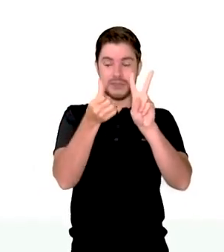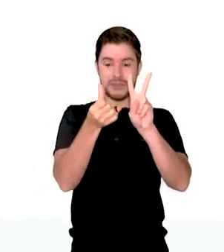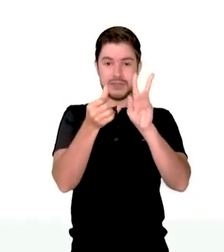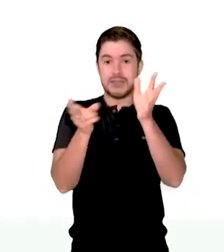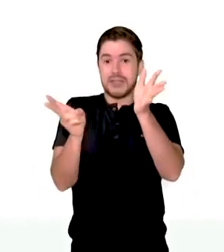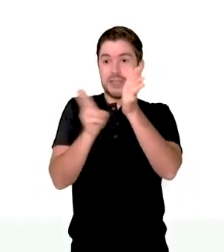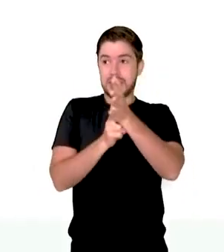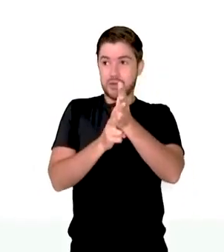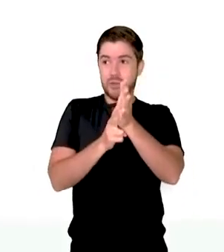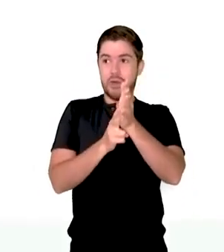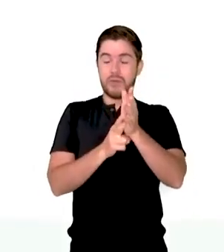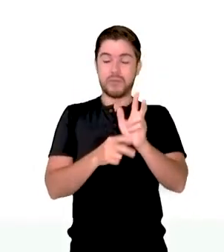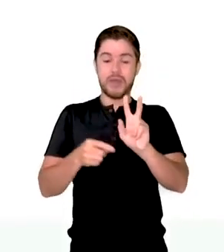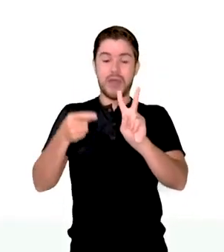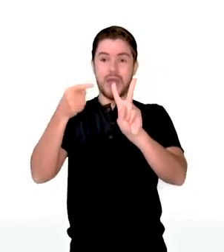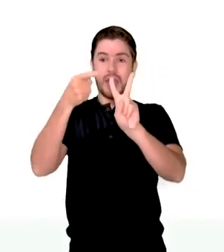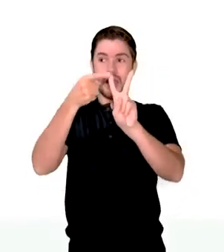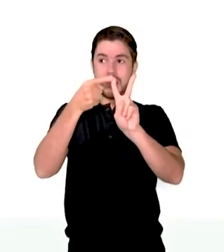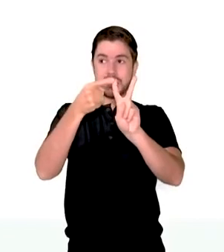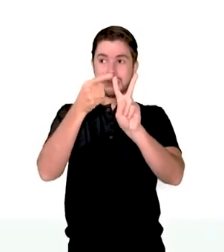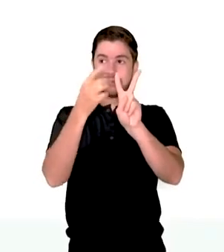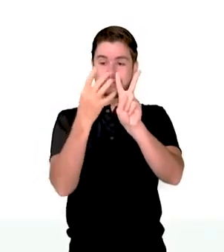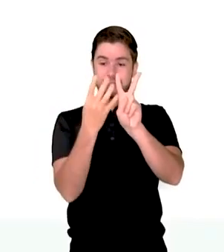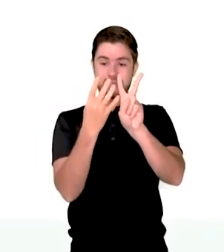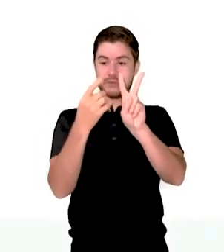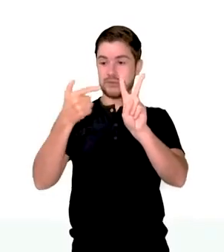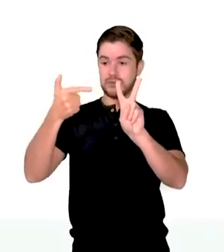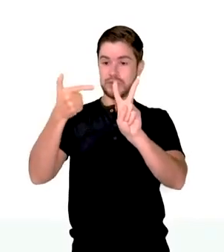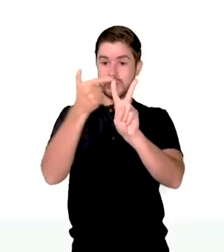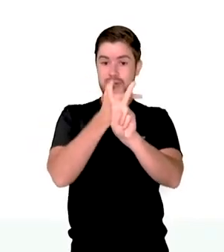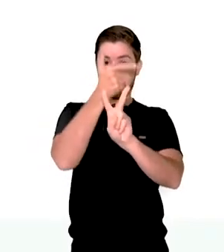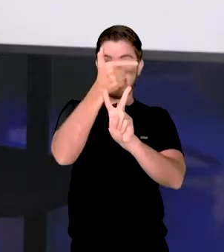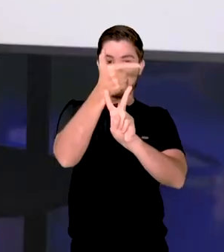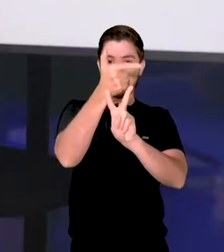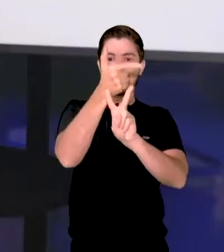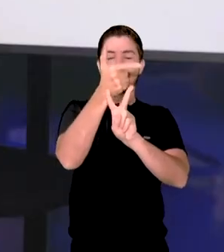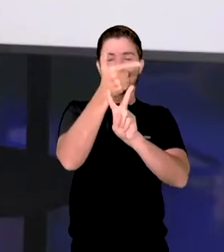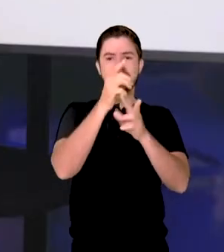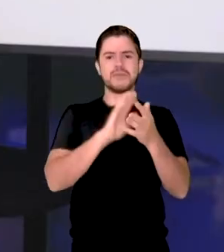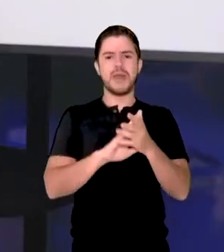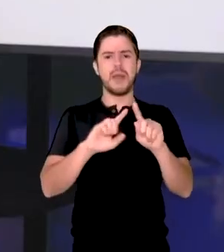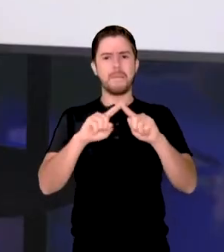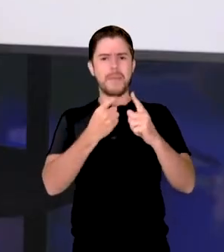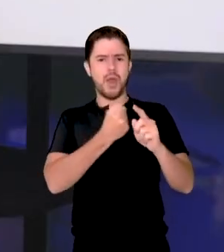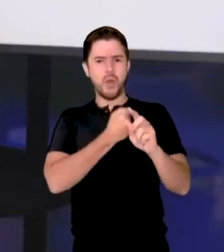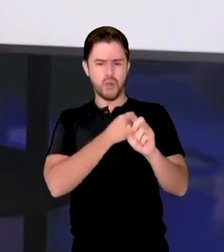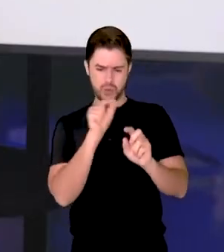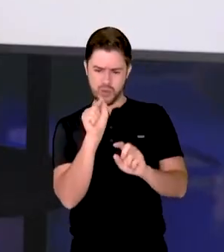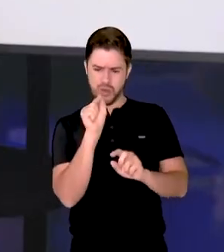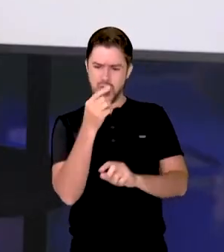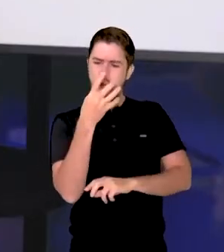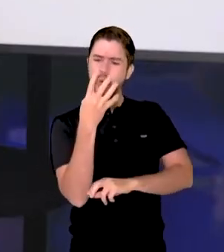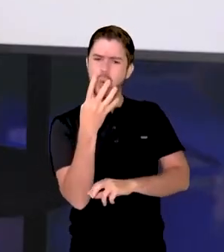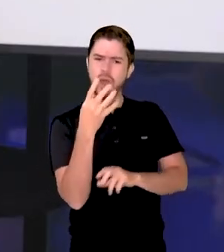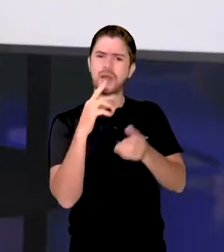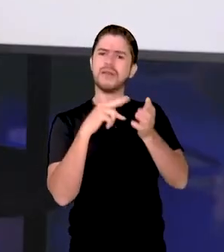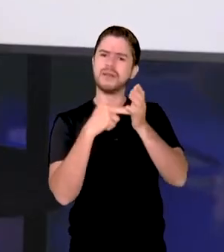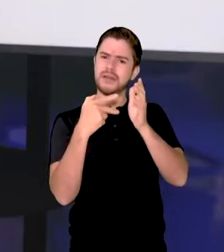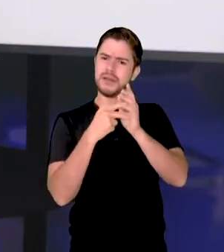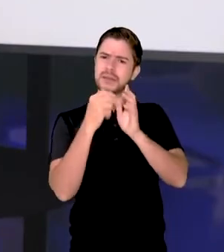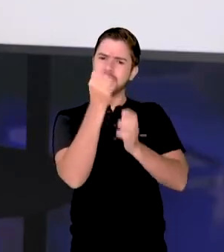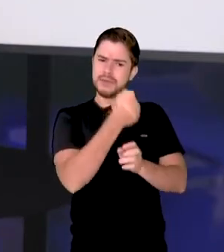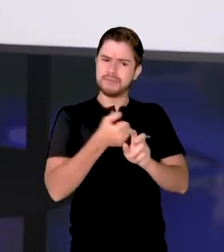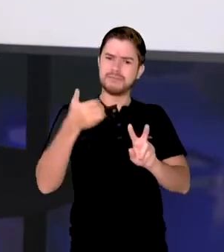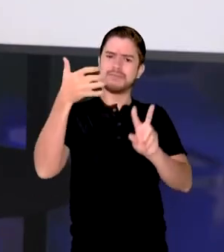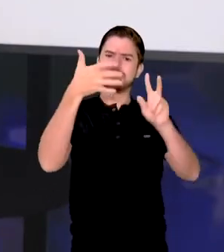a raiz quadrada de quatro quadrado fechado mas o número 4 ele também é uma potência correto e é